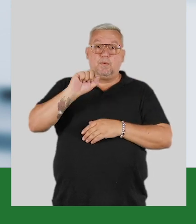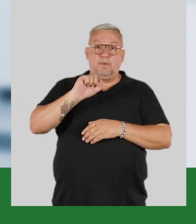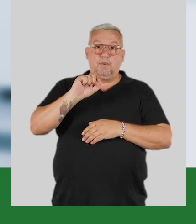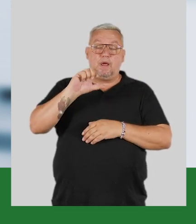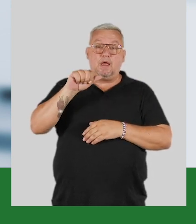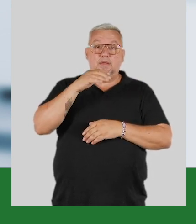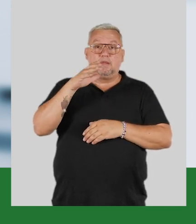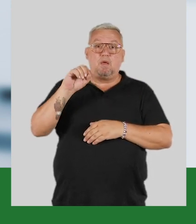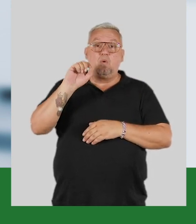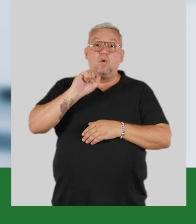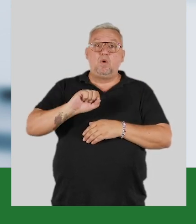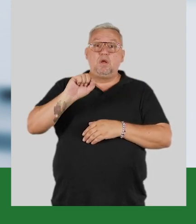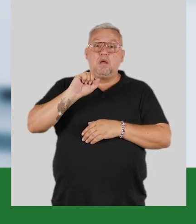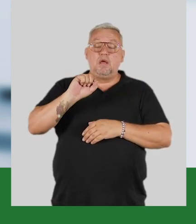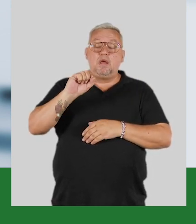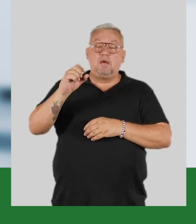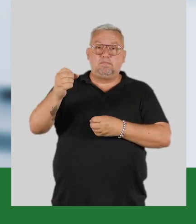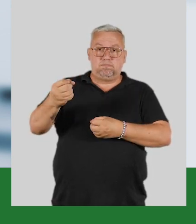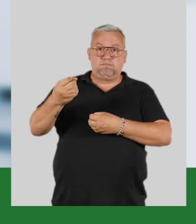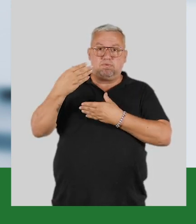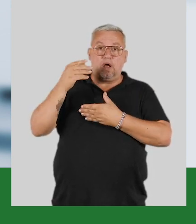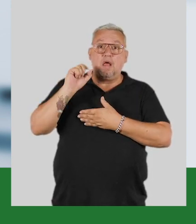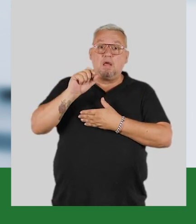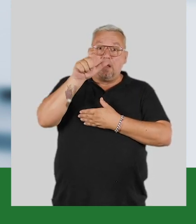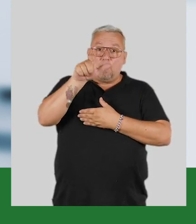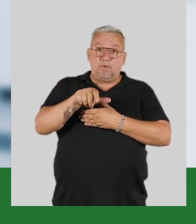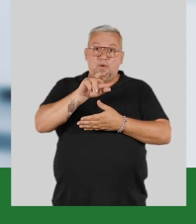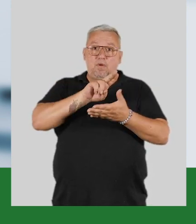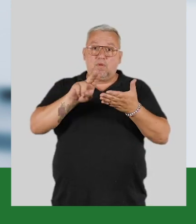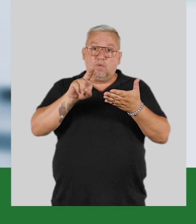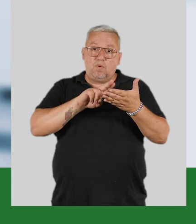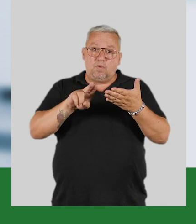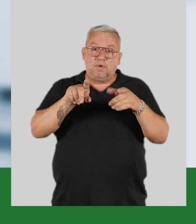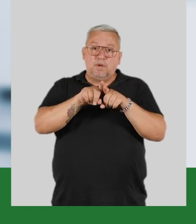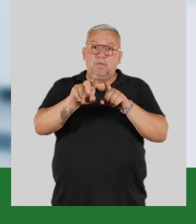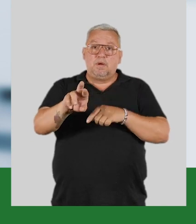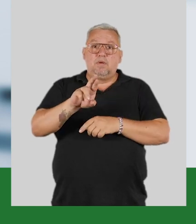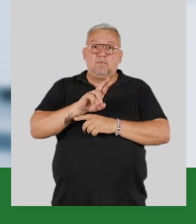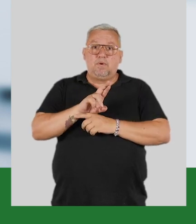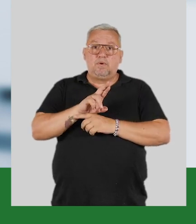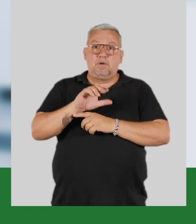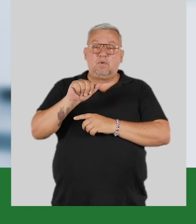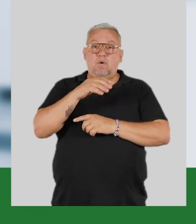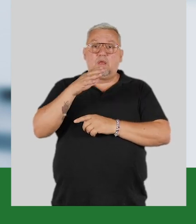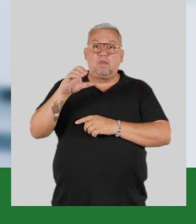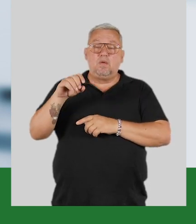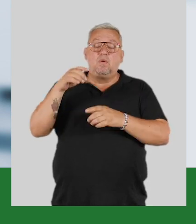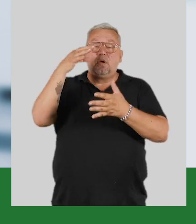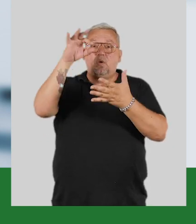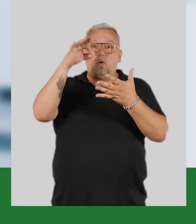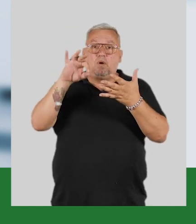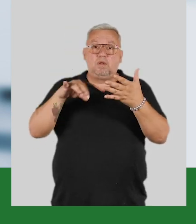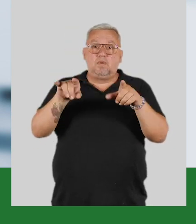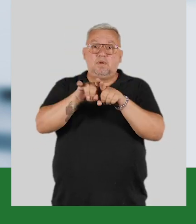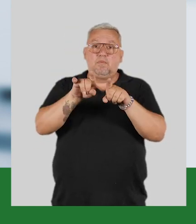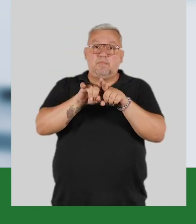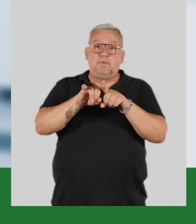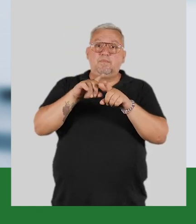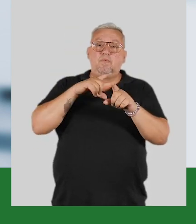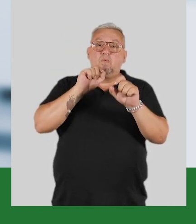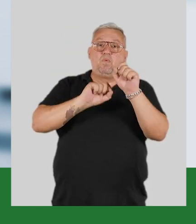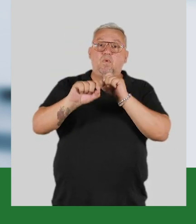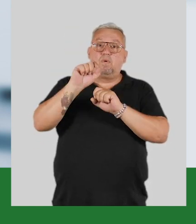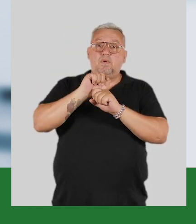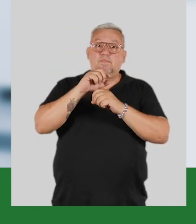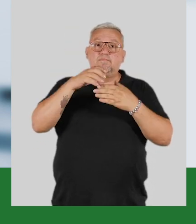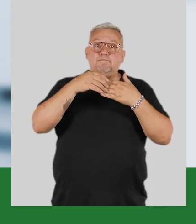suas ações informar quem notificou, dar um feedback com ações e correções sobre a vacinação, qual deve